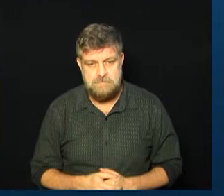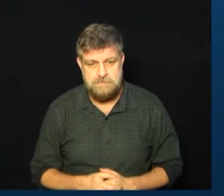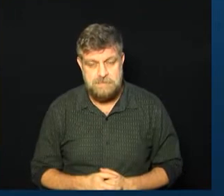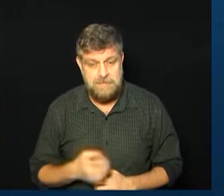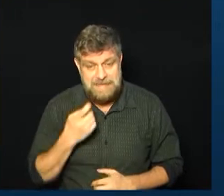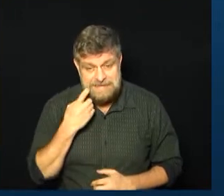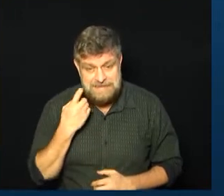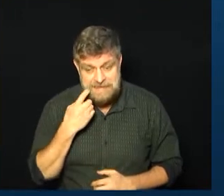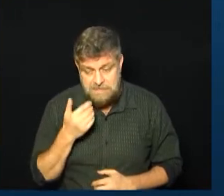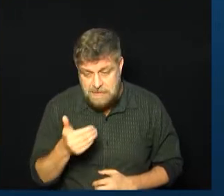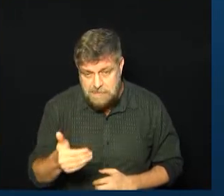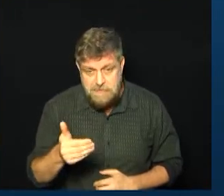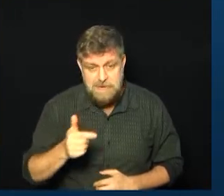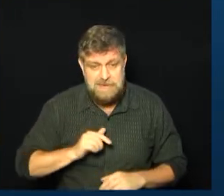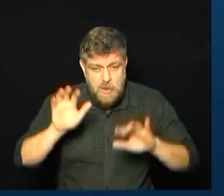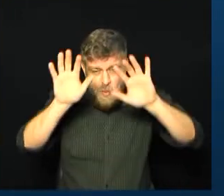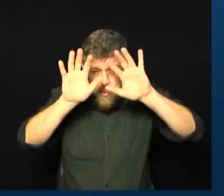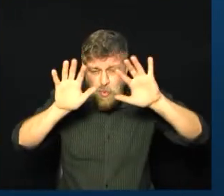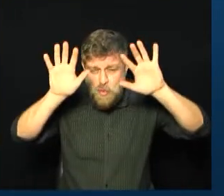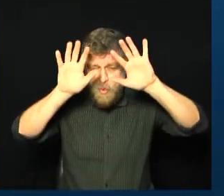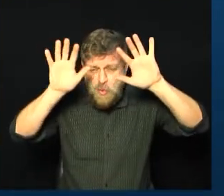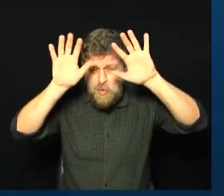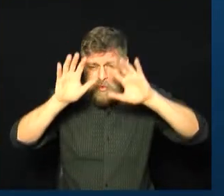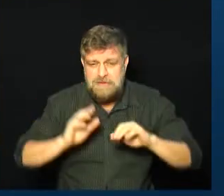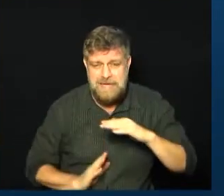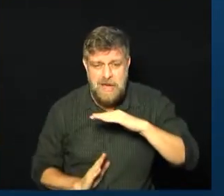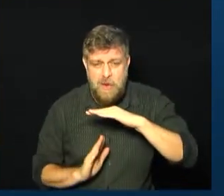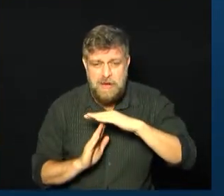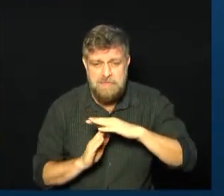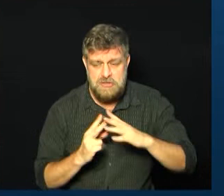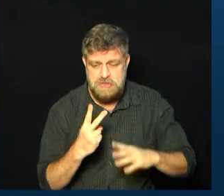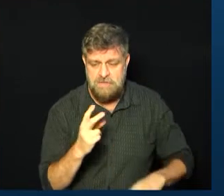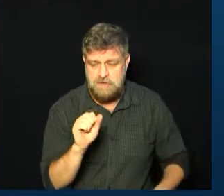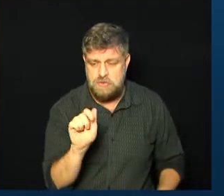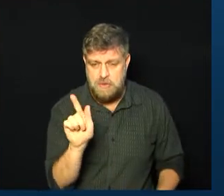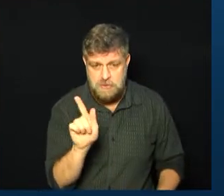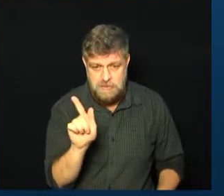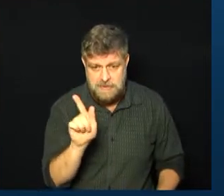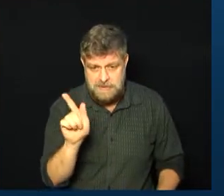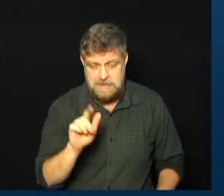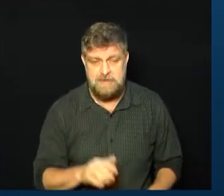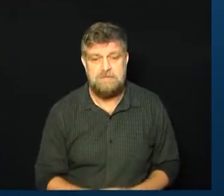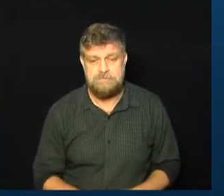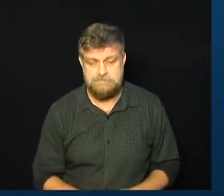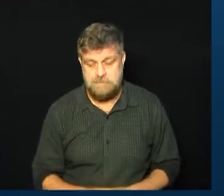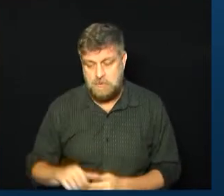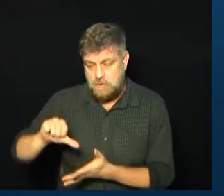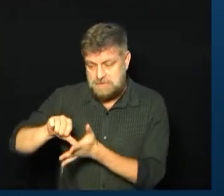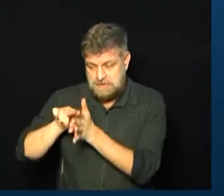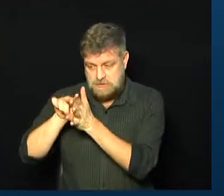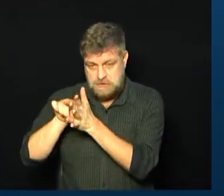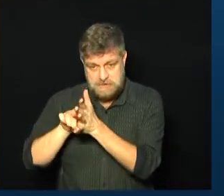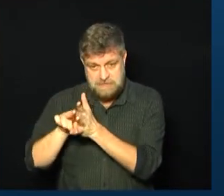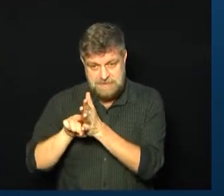A sexta-feira será de nebulosidade e a temperatura máxima chega a 28 graus, segundo o CEPAGRE, o Centro de